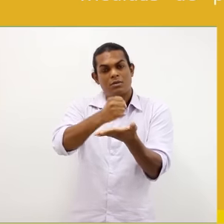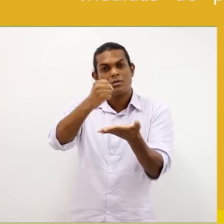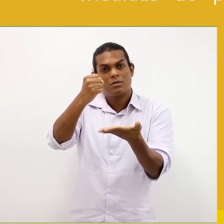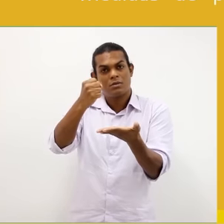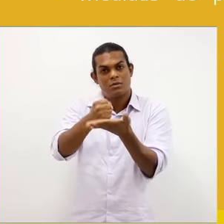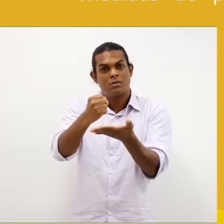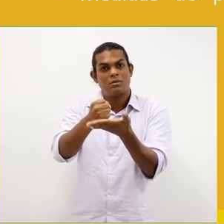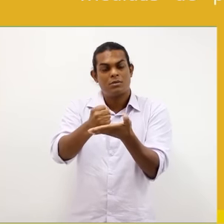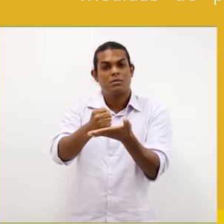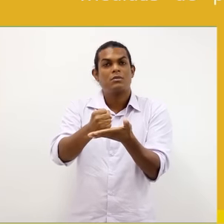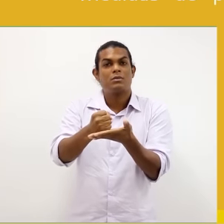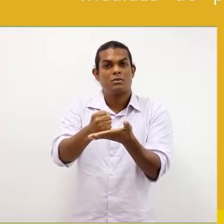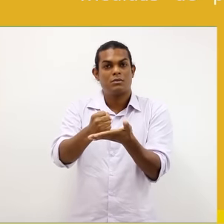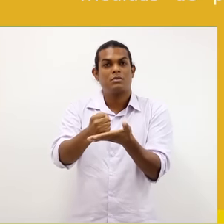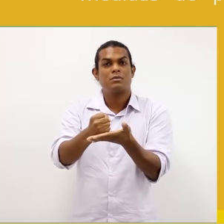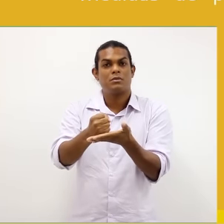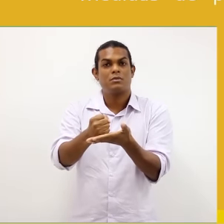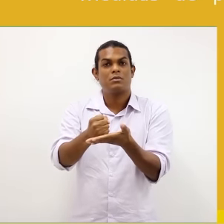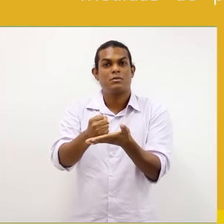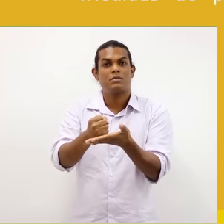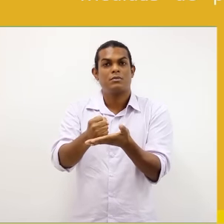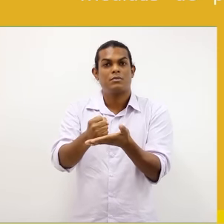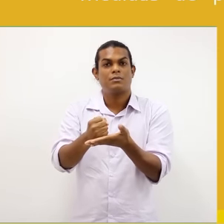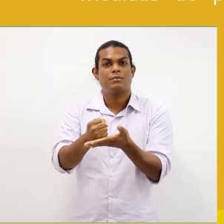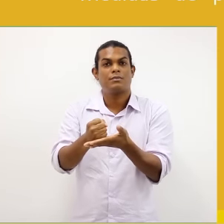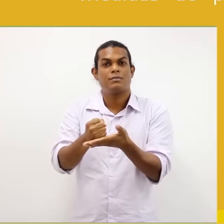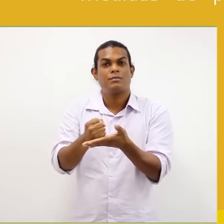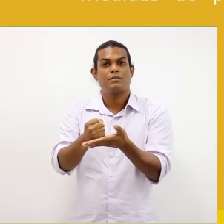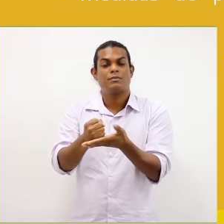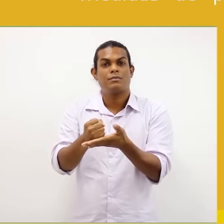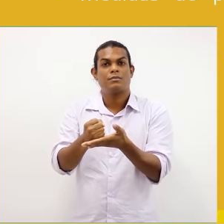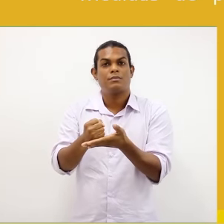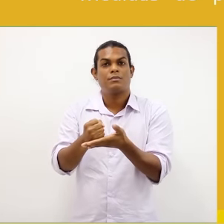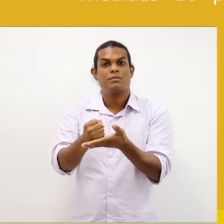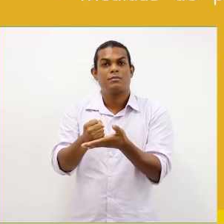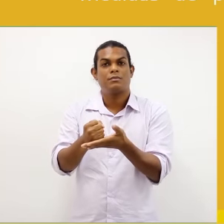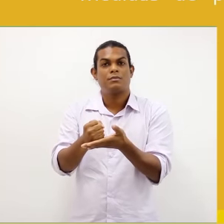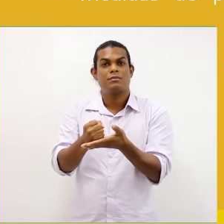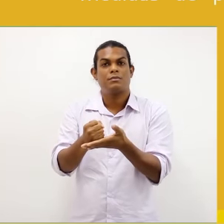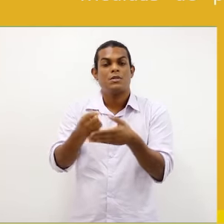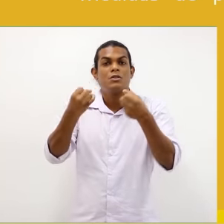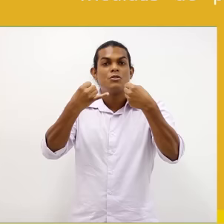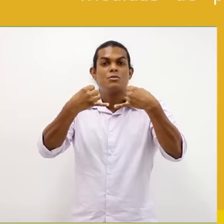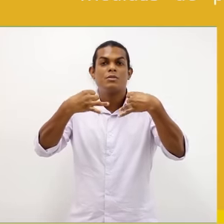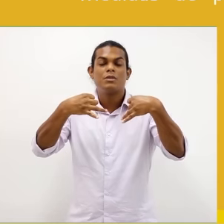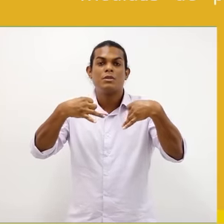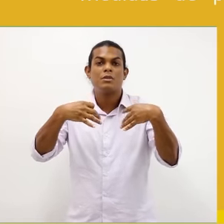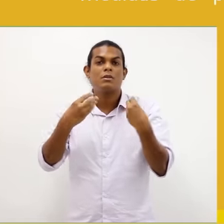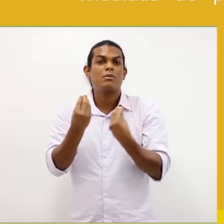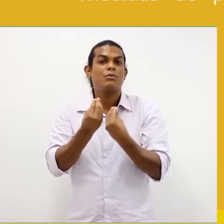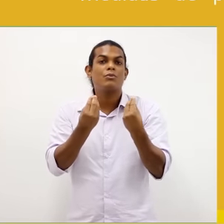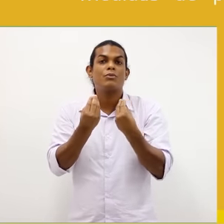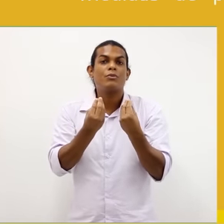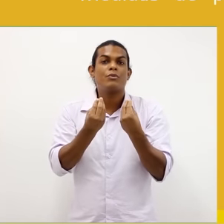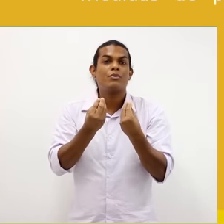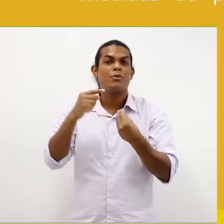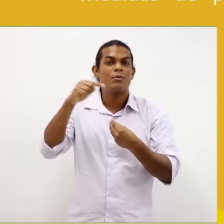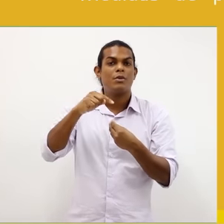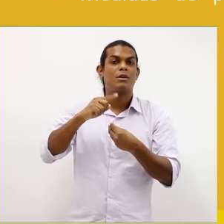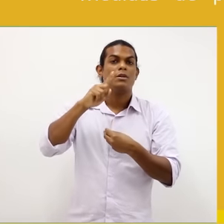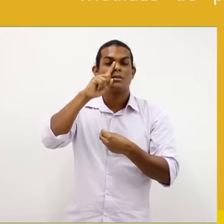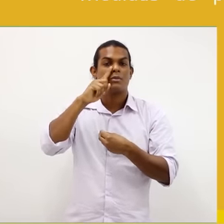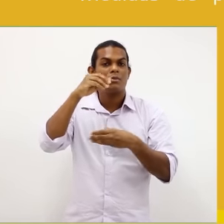catalogar, deve historiar, deve manter um acervo único, um acervo técnico e administrativo, o desenvolvimento de todo o PPRA e